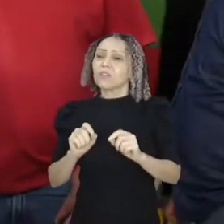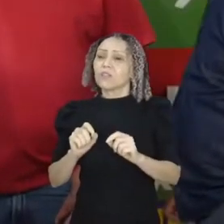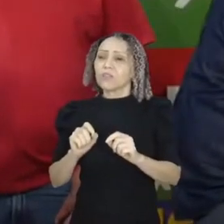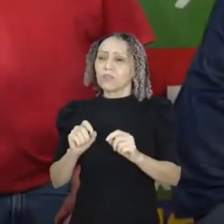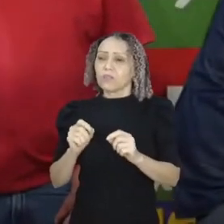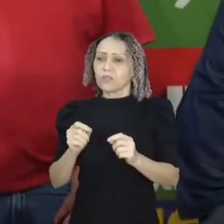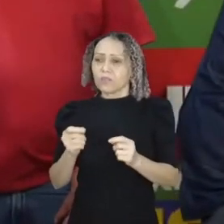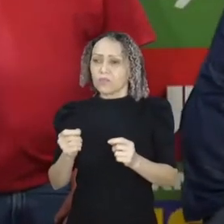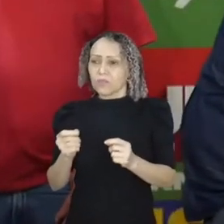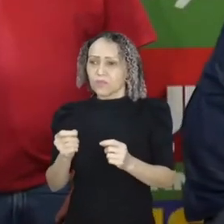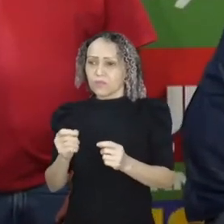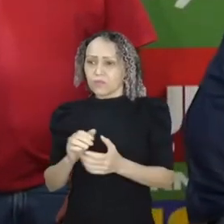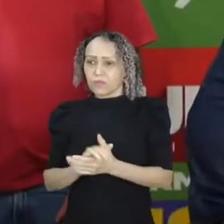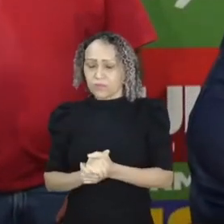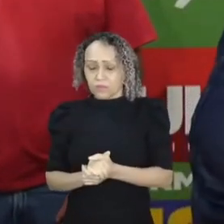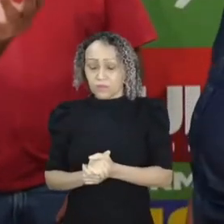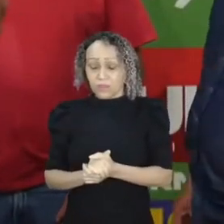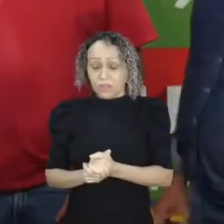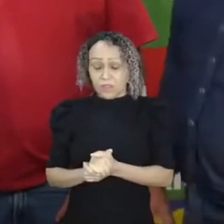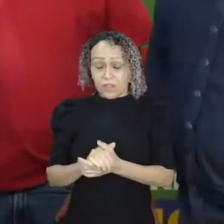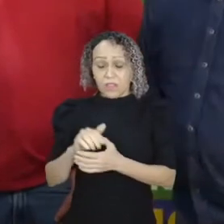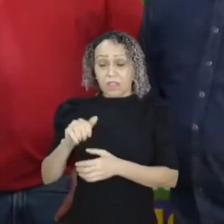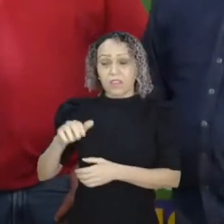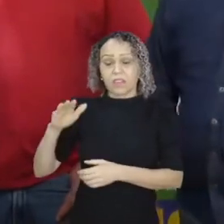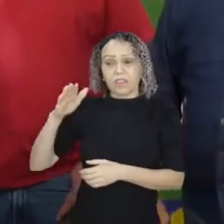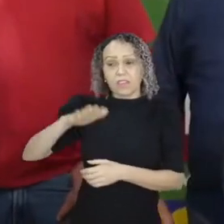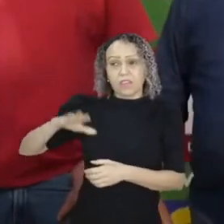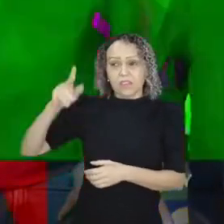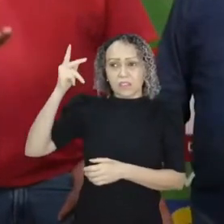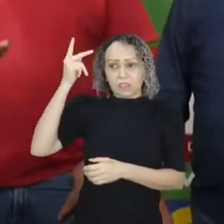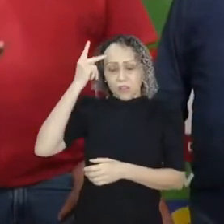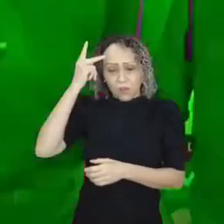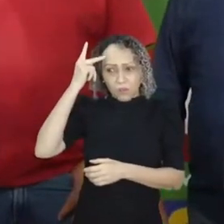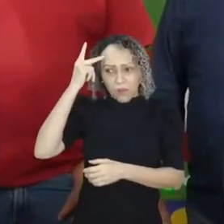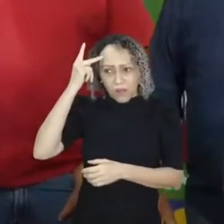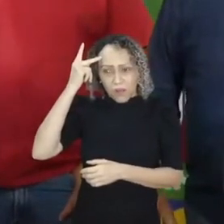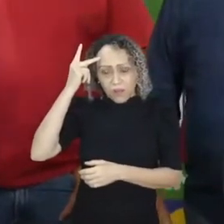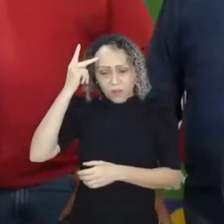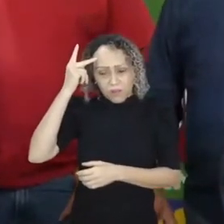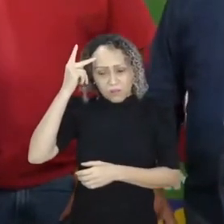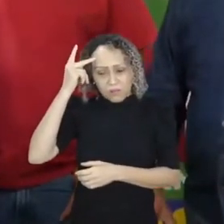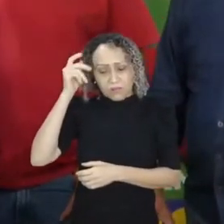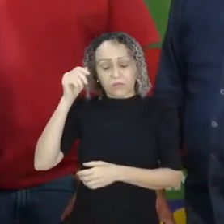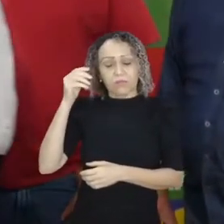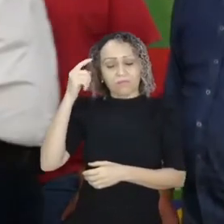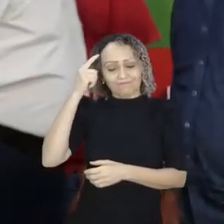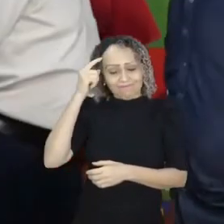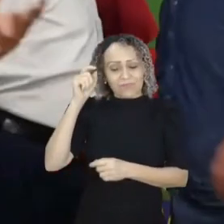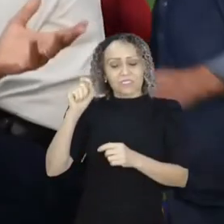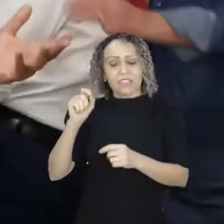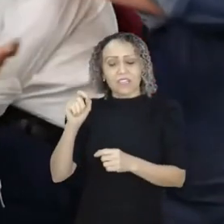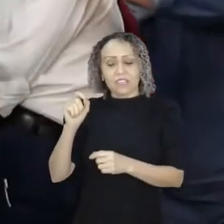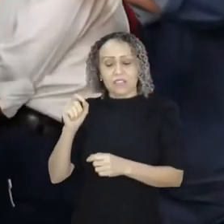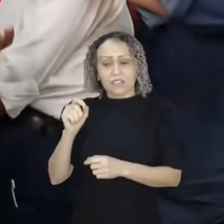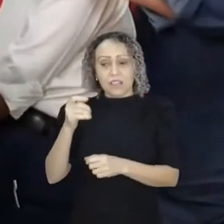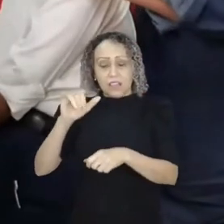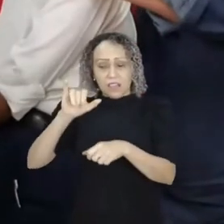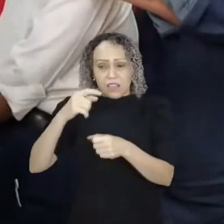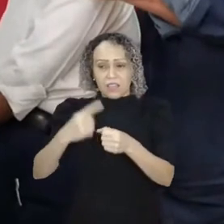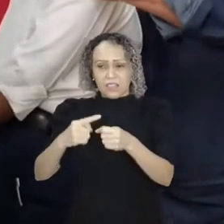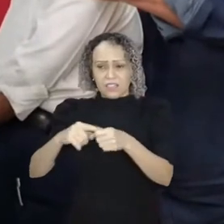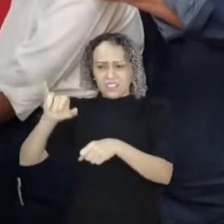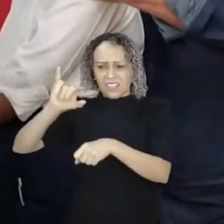em virtude da nossa aliança para 2024, esteja preocupado, né? A cidade de São Paulo está